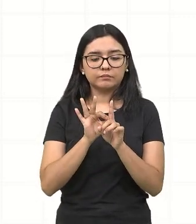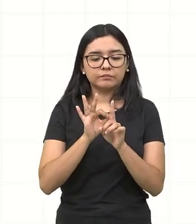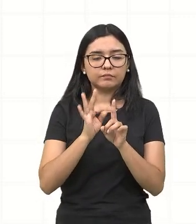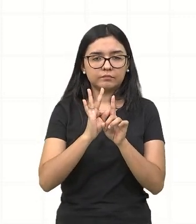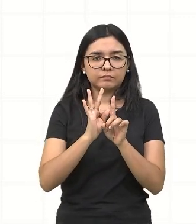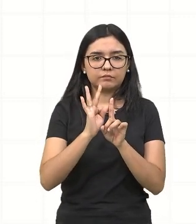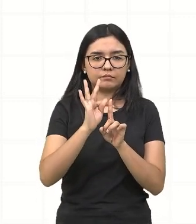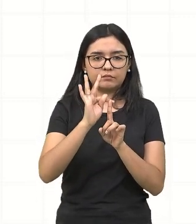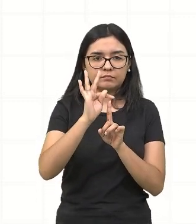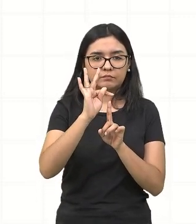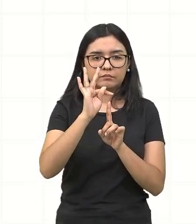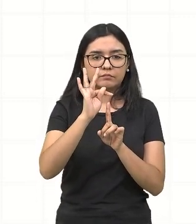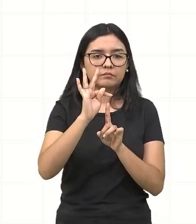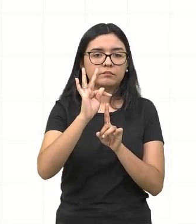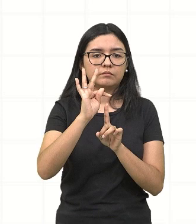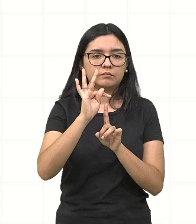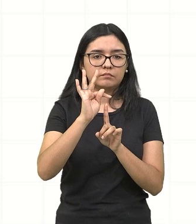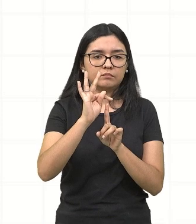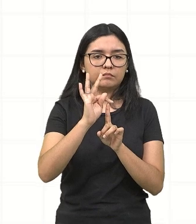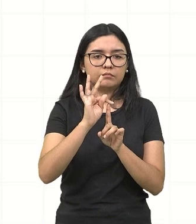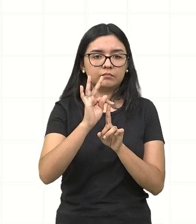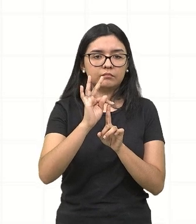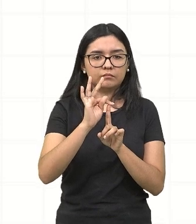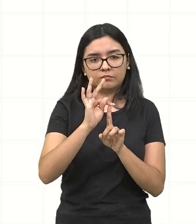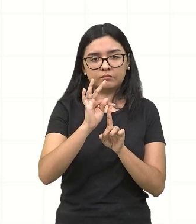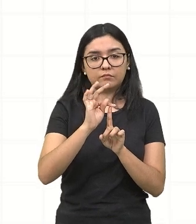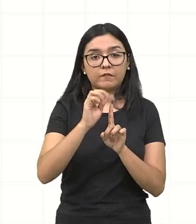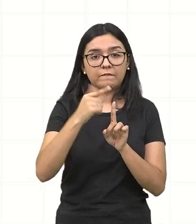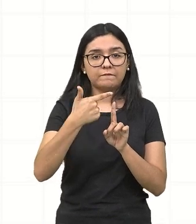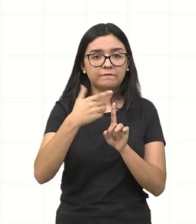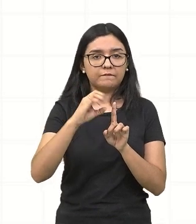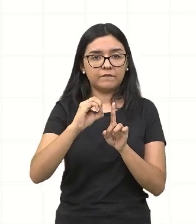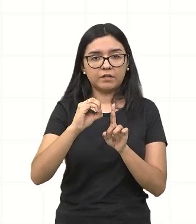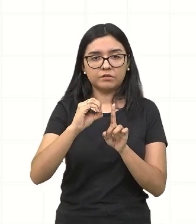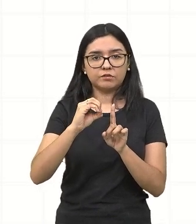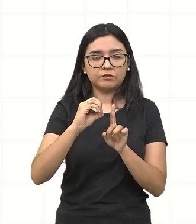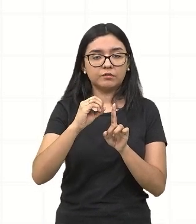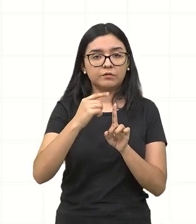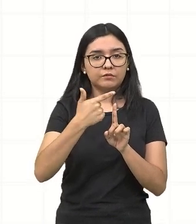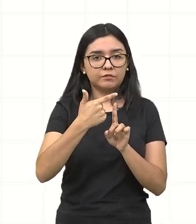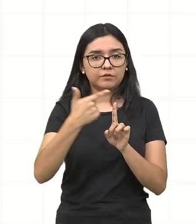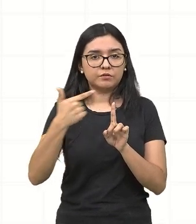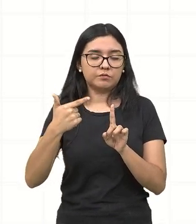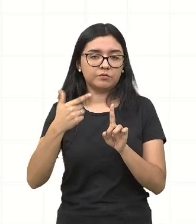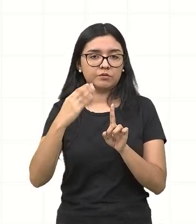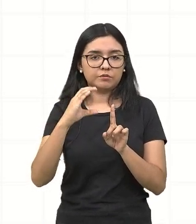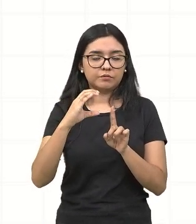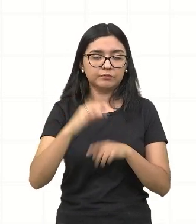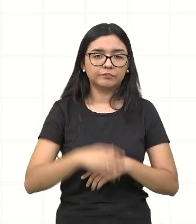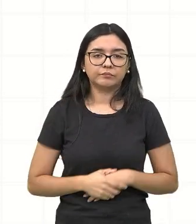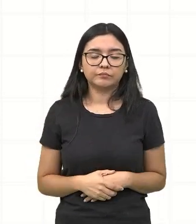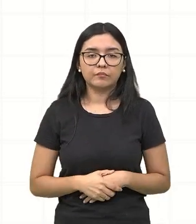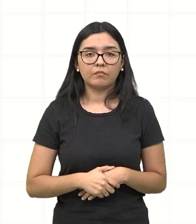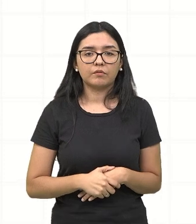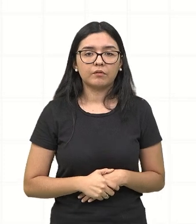aqui a seta do mercúrio. E aqui nós temos aqui, ó, 22 graus Celsius. Beleza?